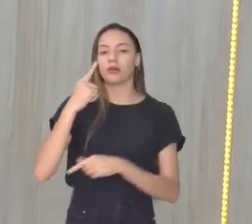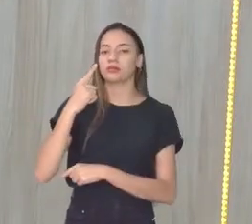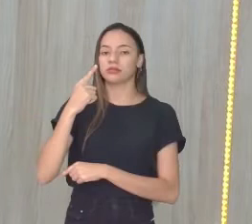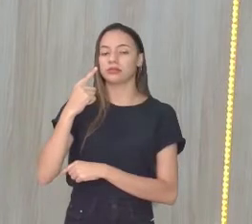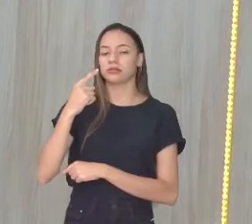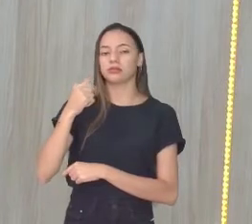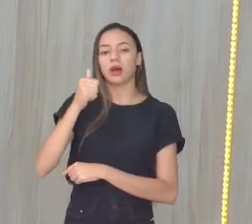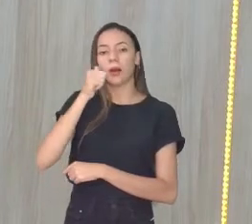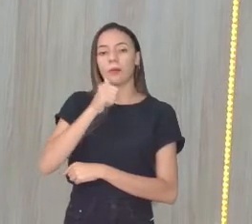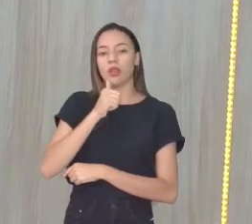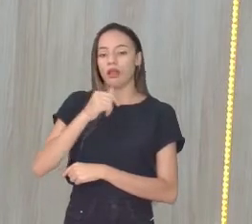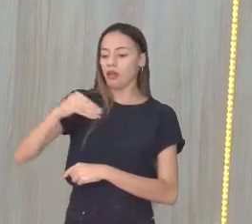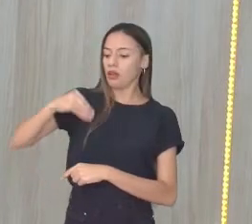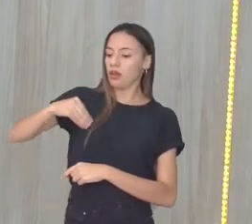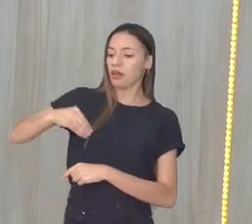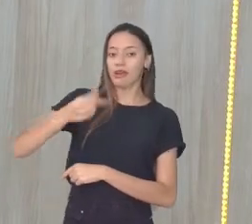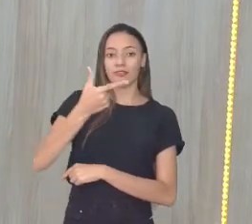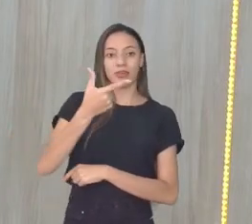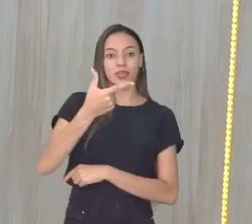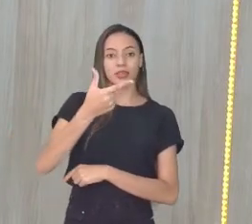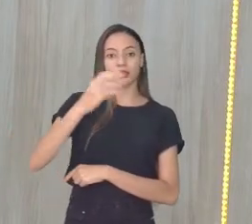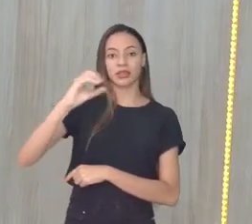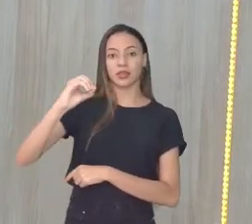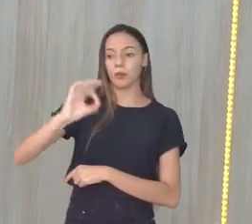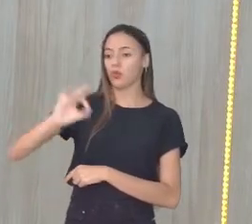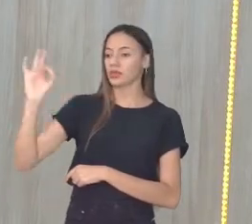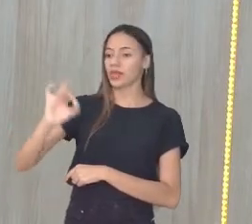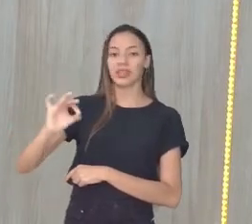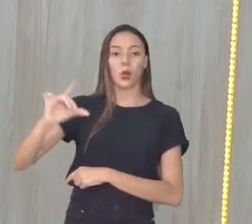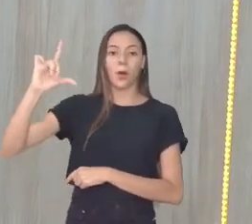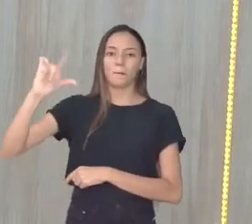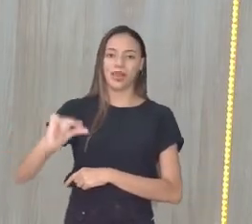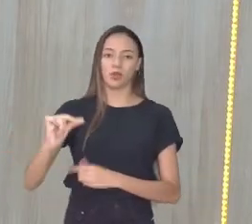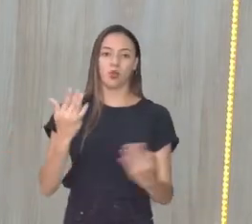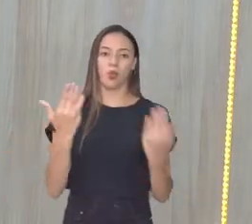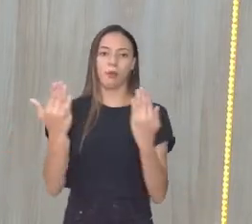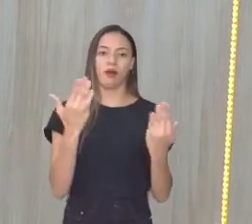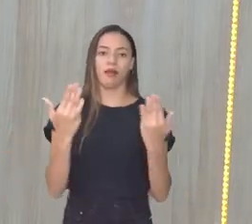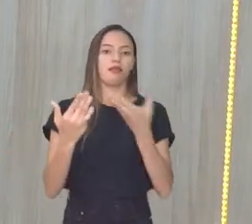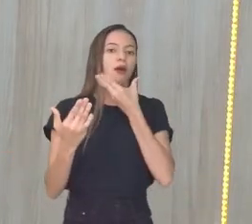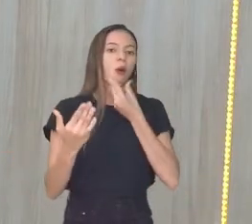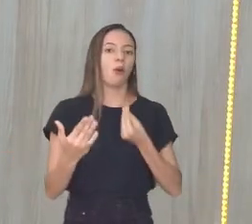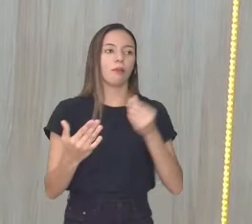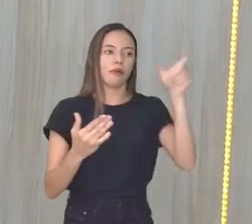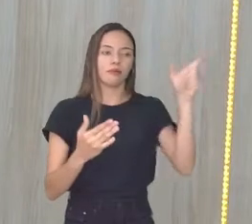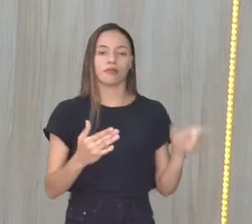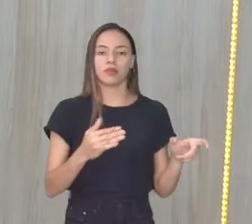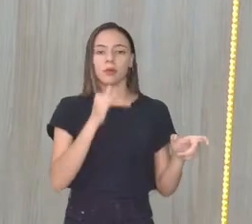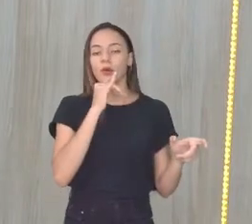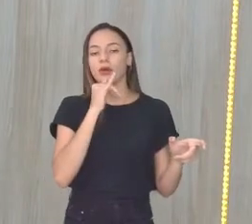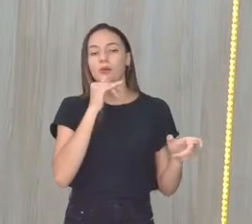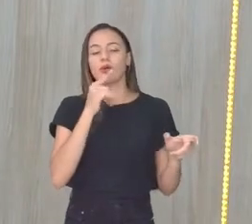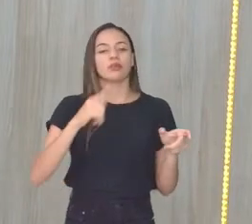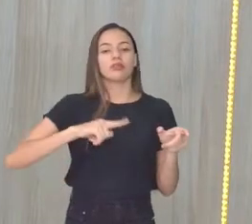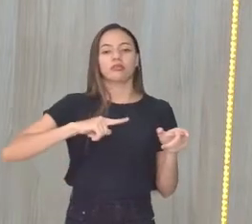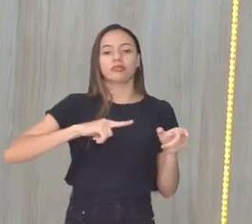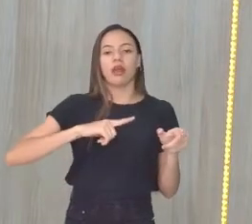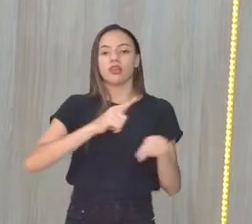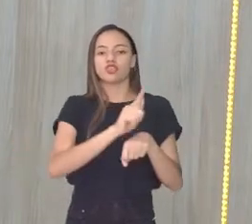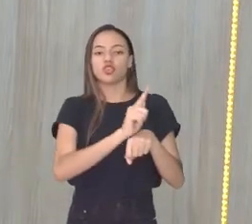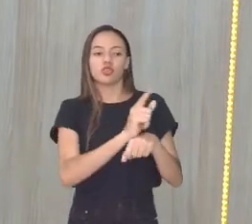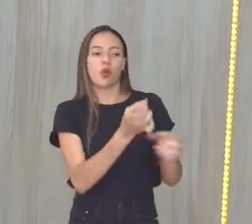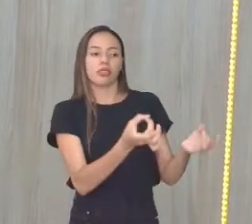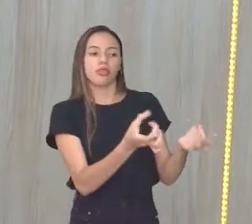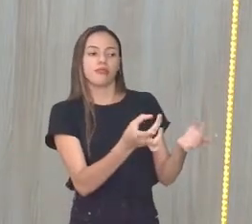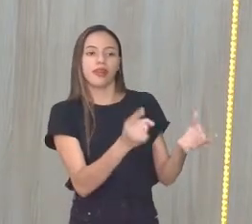20% a menos que os homens desempenham a mesma função. Então, tem uma gerente de vendas mulher e um gerente de vendas homem. Geralmente, os